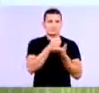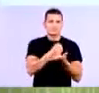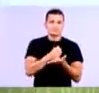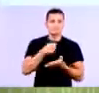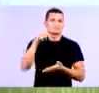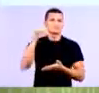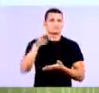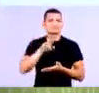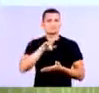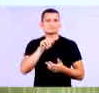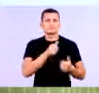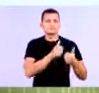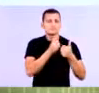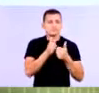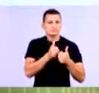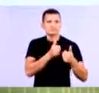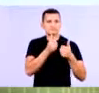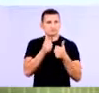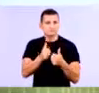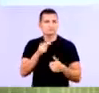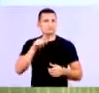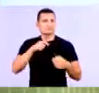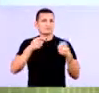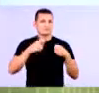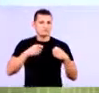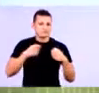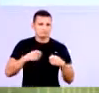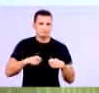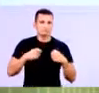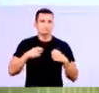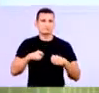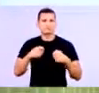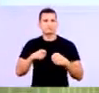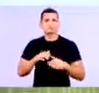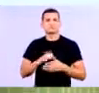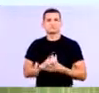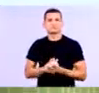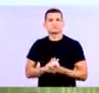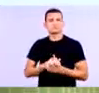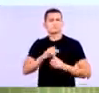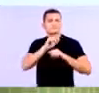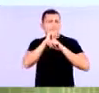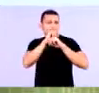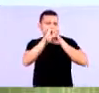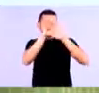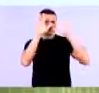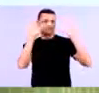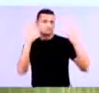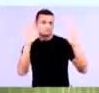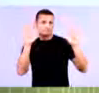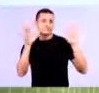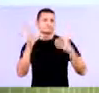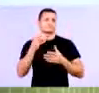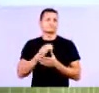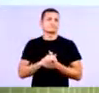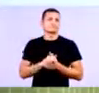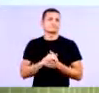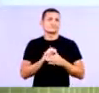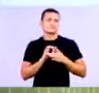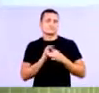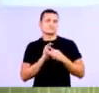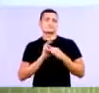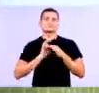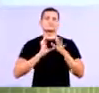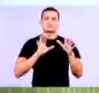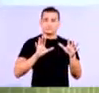quem vai acompanhar. É necessário, sim, estar plenamente e claramente ali disponível para